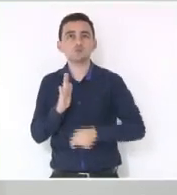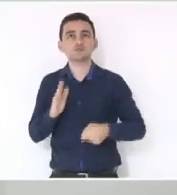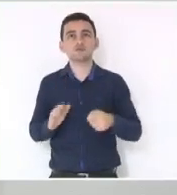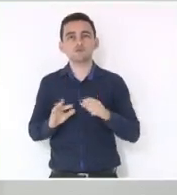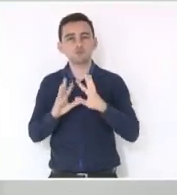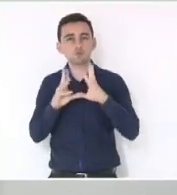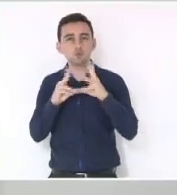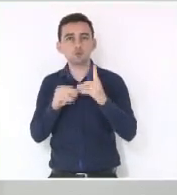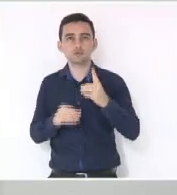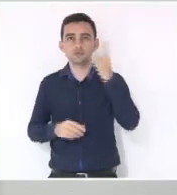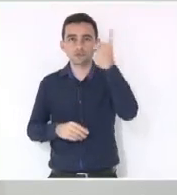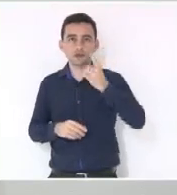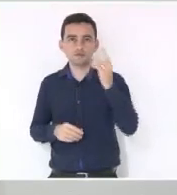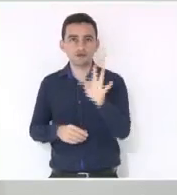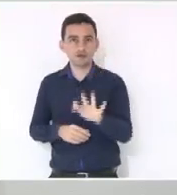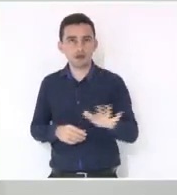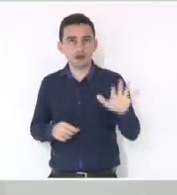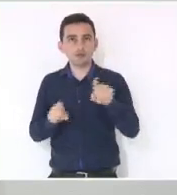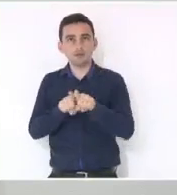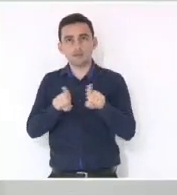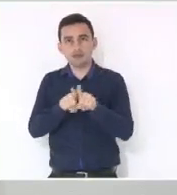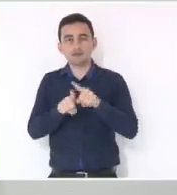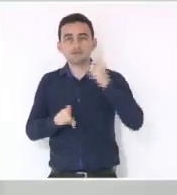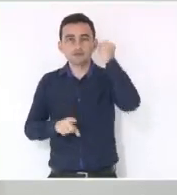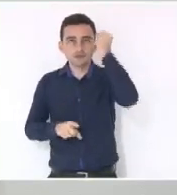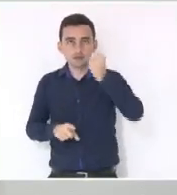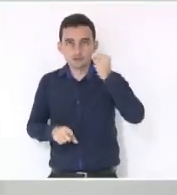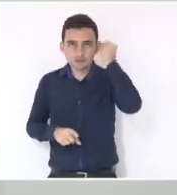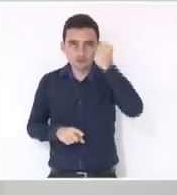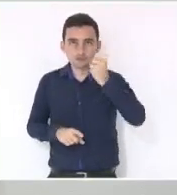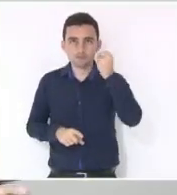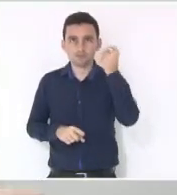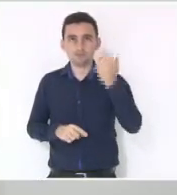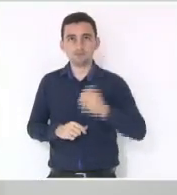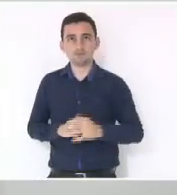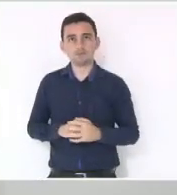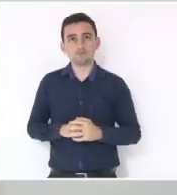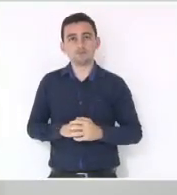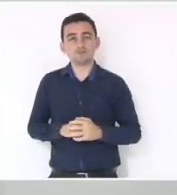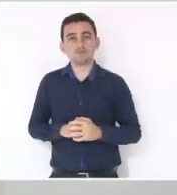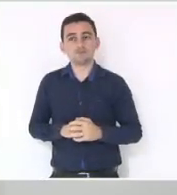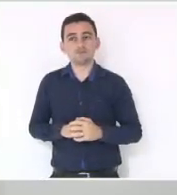os deputados federais e dos senadores de Santa Catarina que